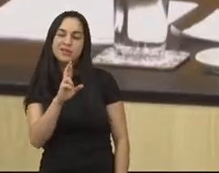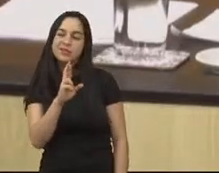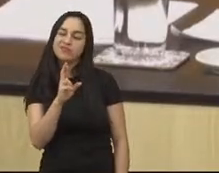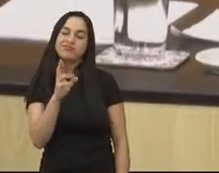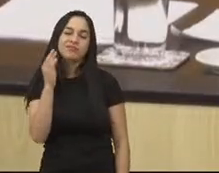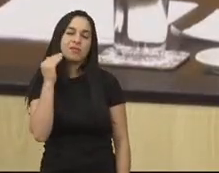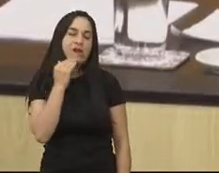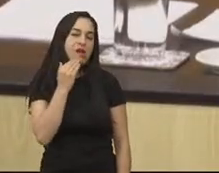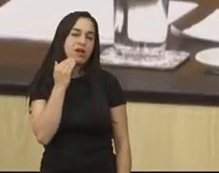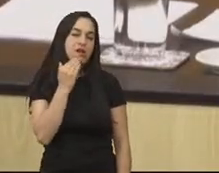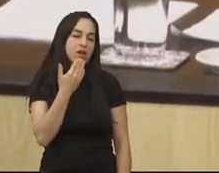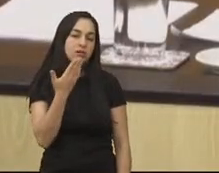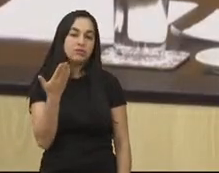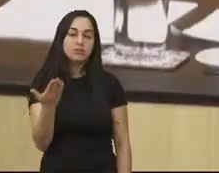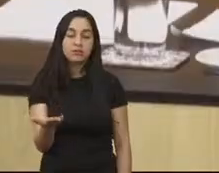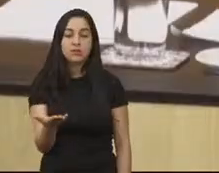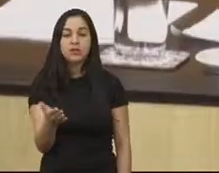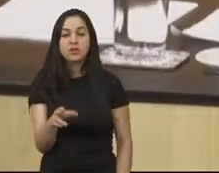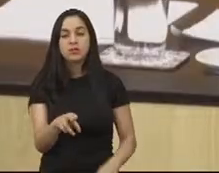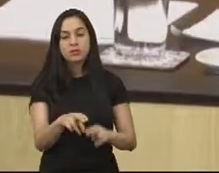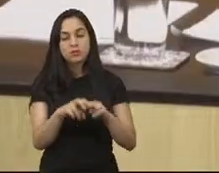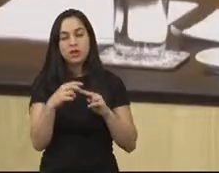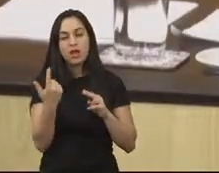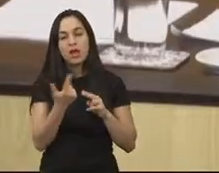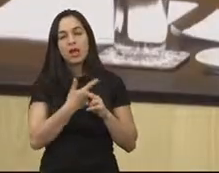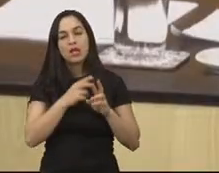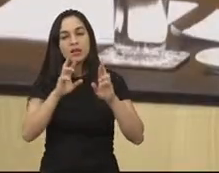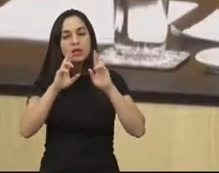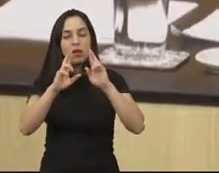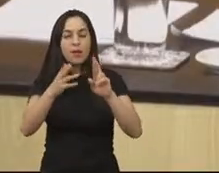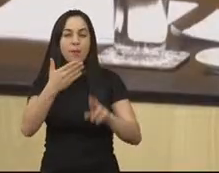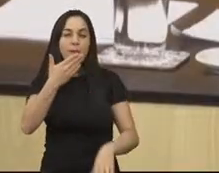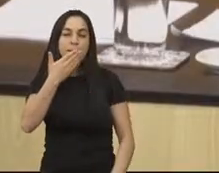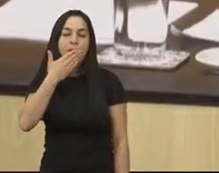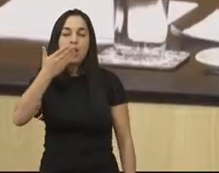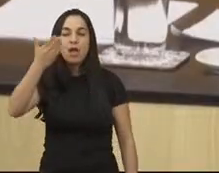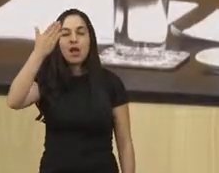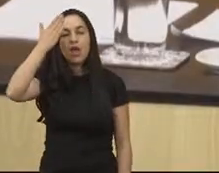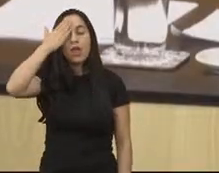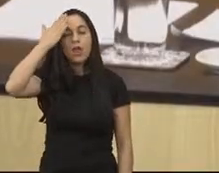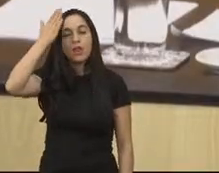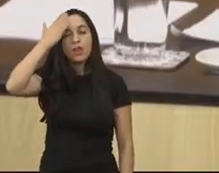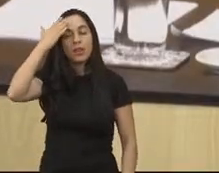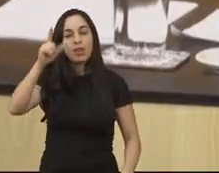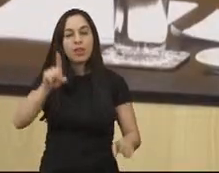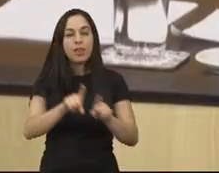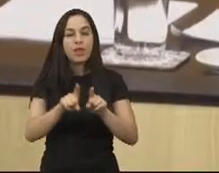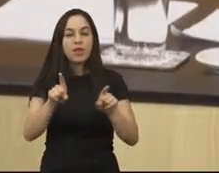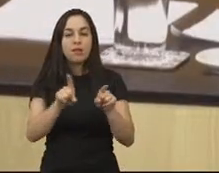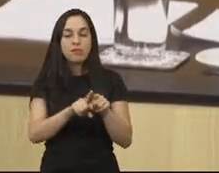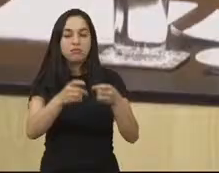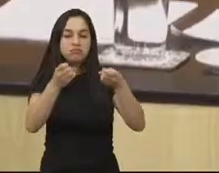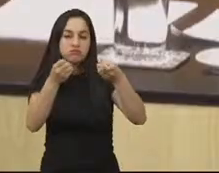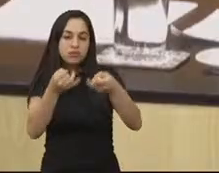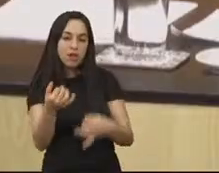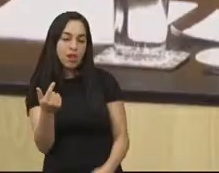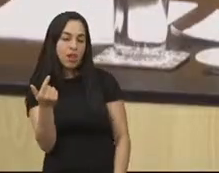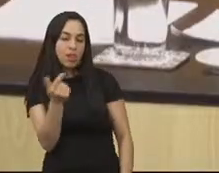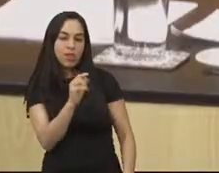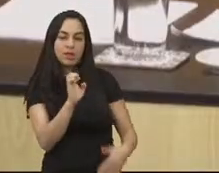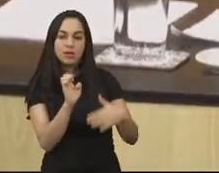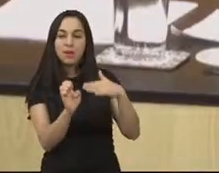incongruentes. Assim sendo, muito respeitosamente recorremos à compreensão e aos préstimos dessa empresa e